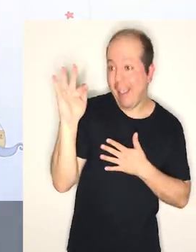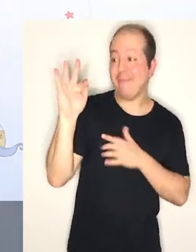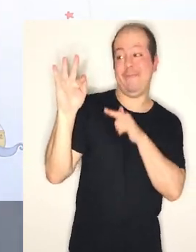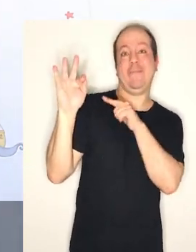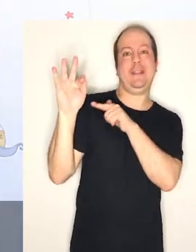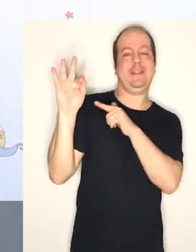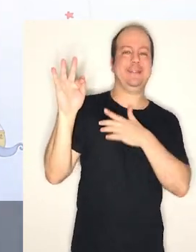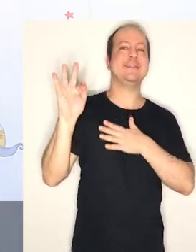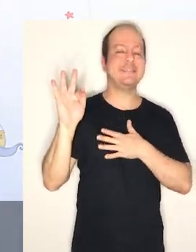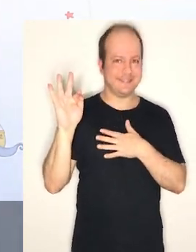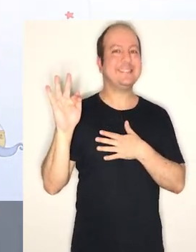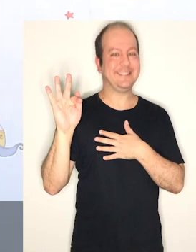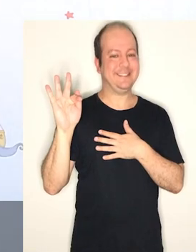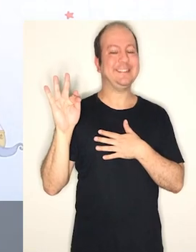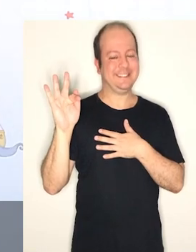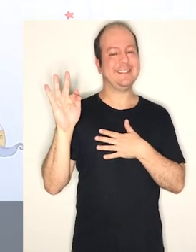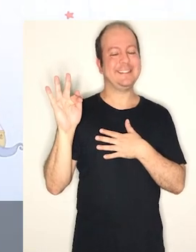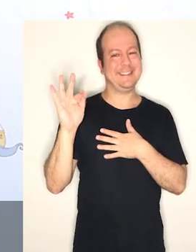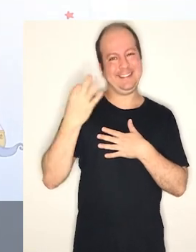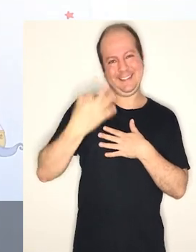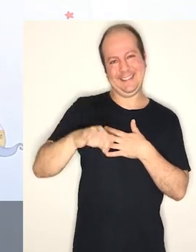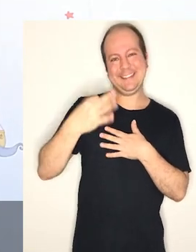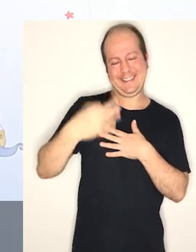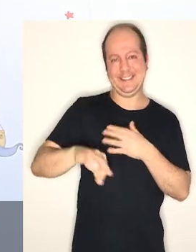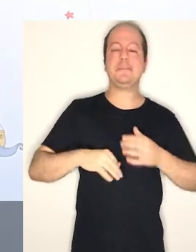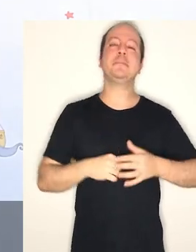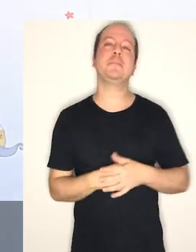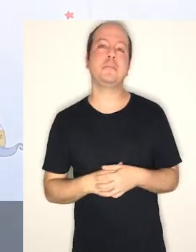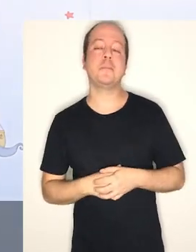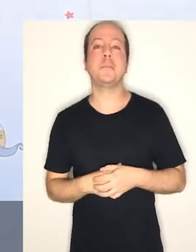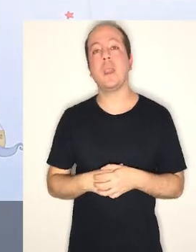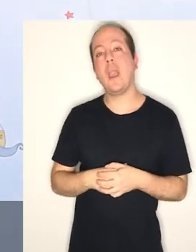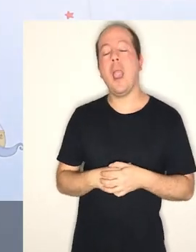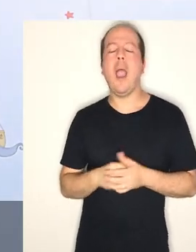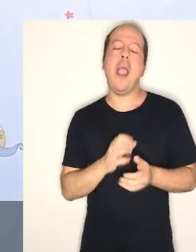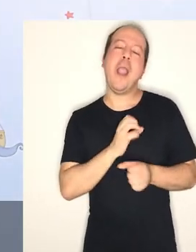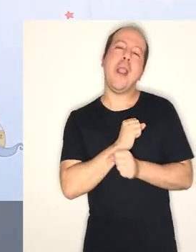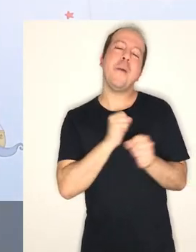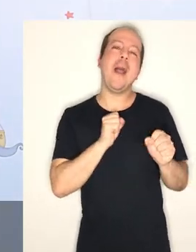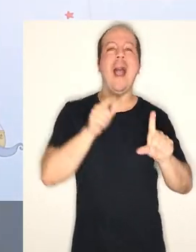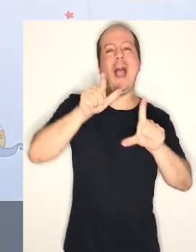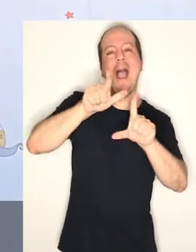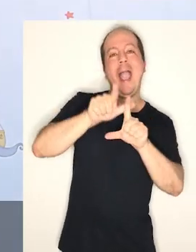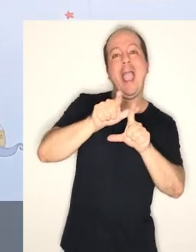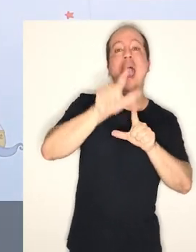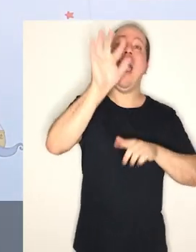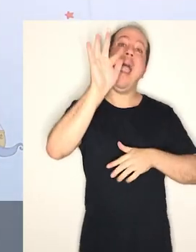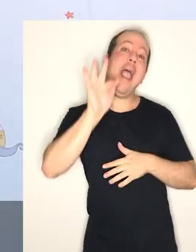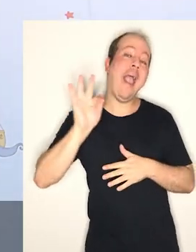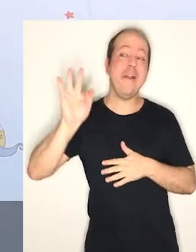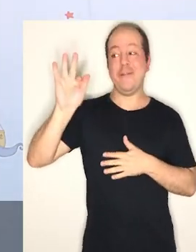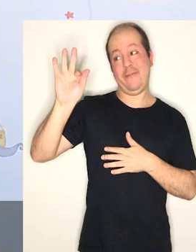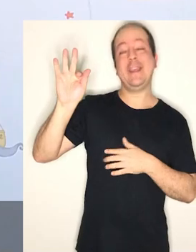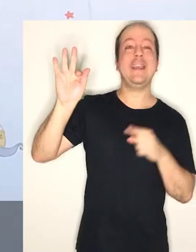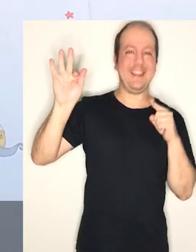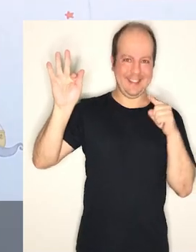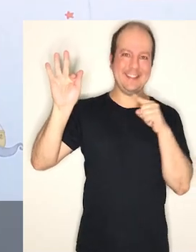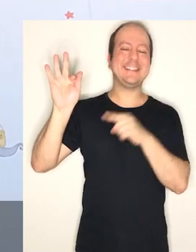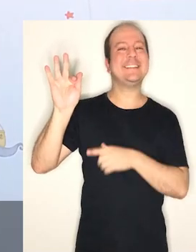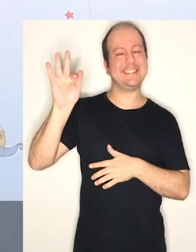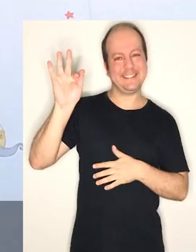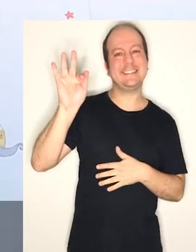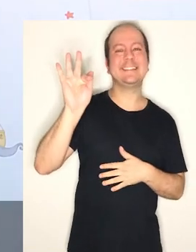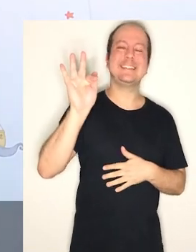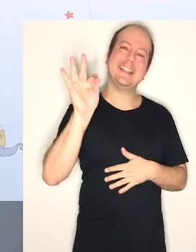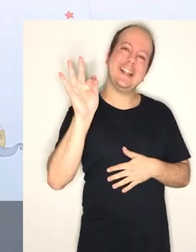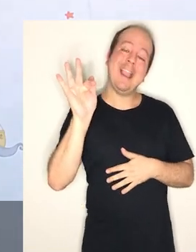com a letra F. Isso mesmo. Então, ó, eu amo a letra